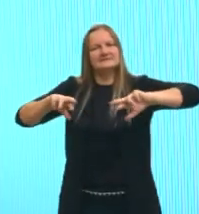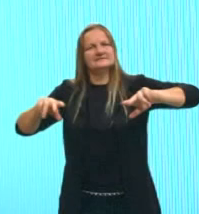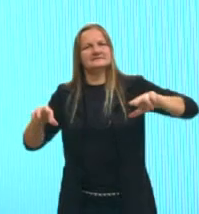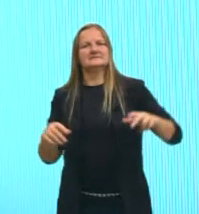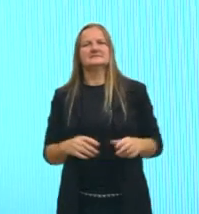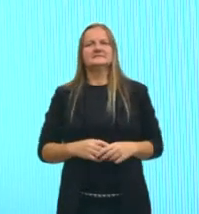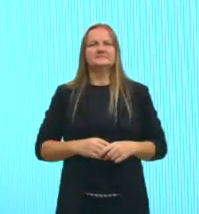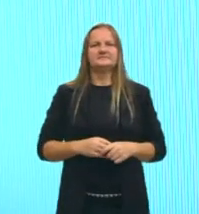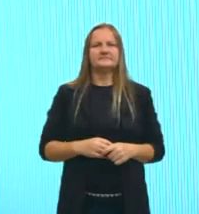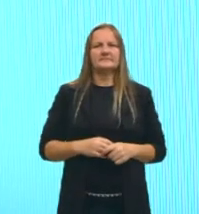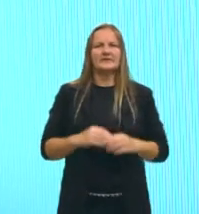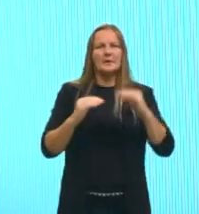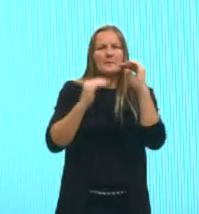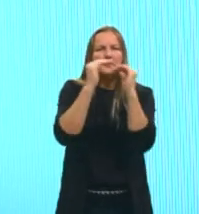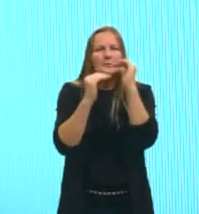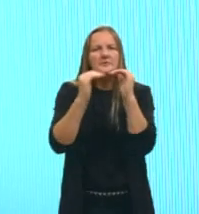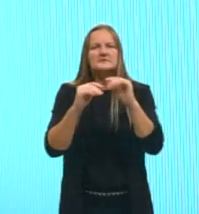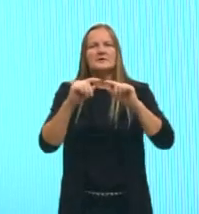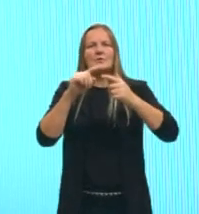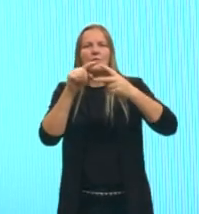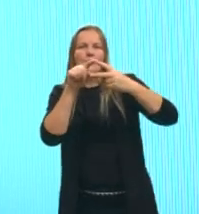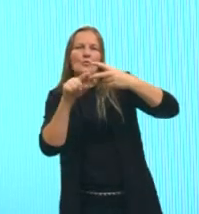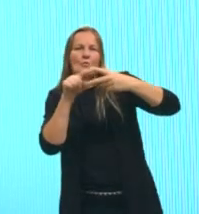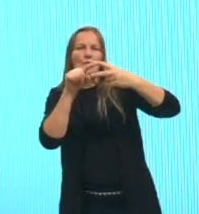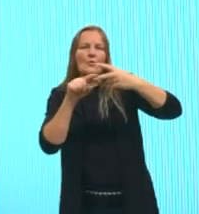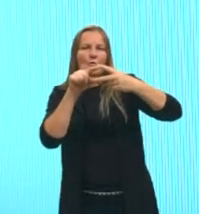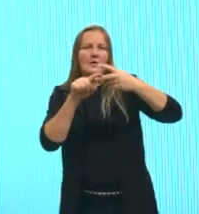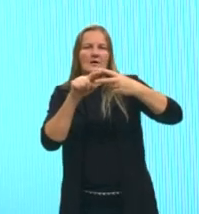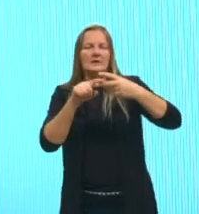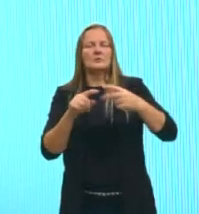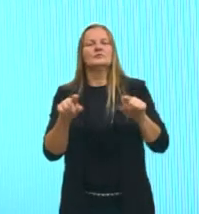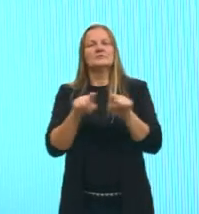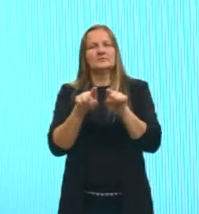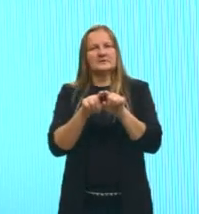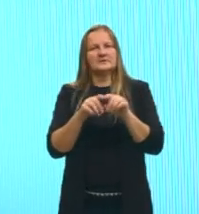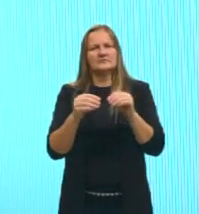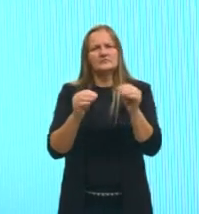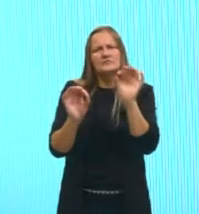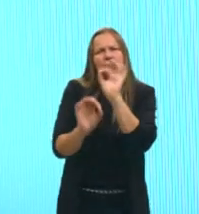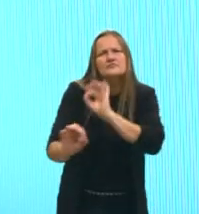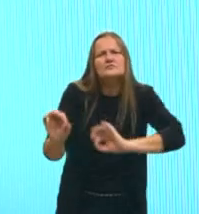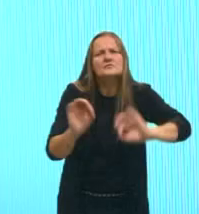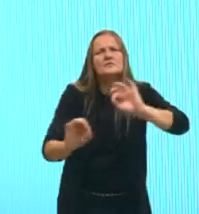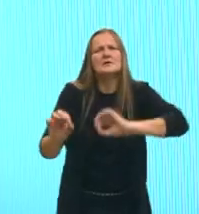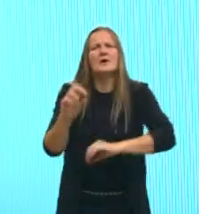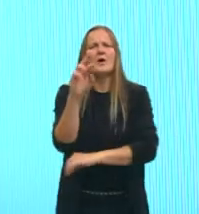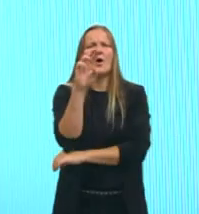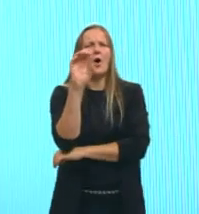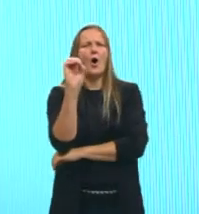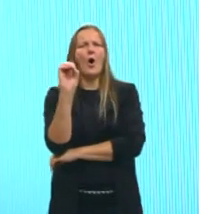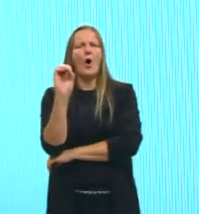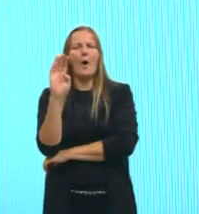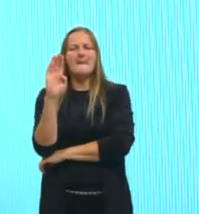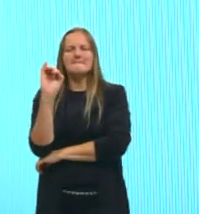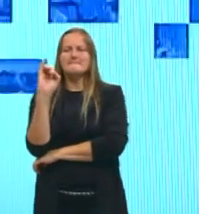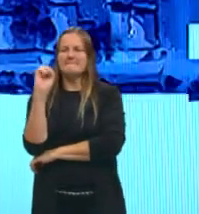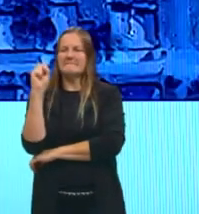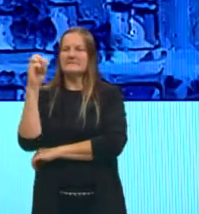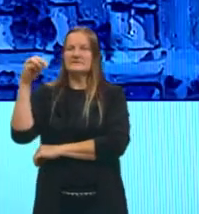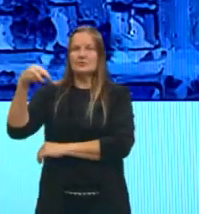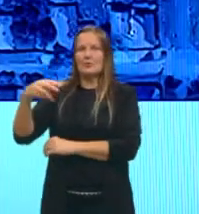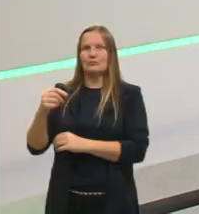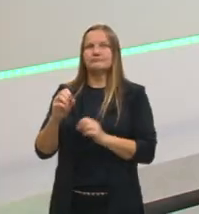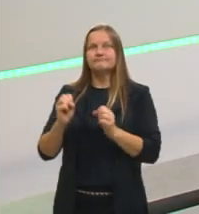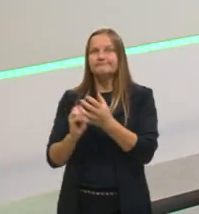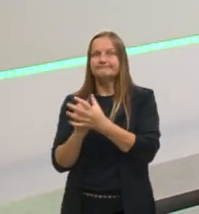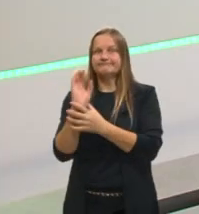pouquinho os ângulos para tentar harmonizar isso aí a projeção de Robinson É isso aí tá meninas